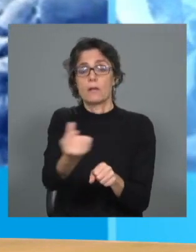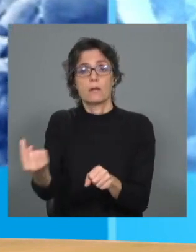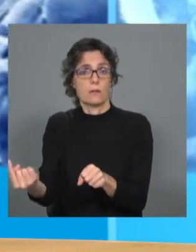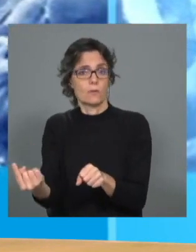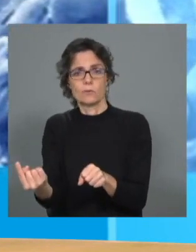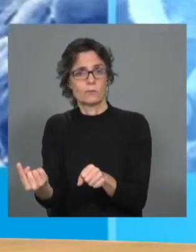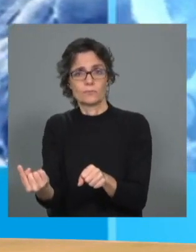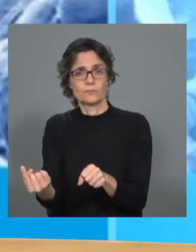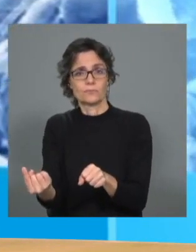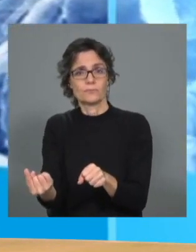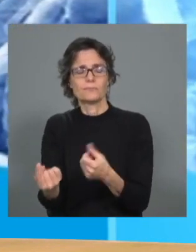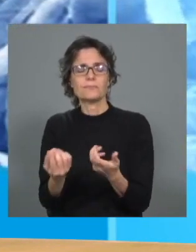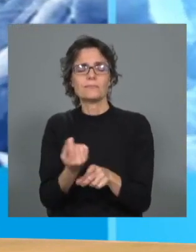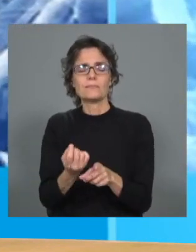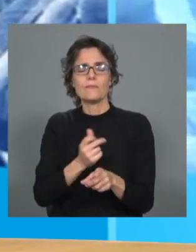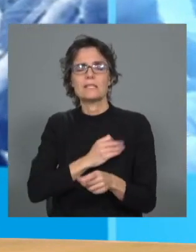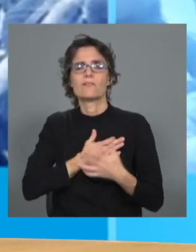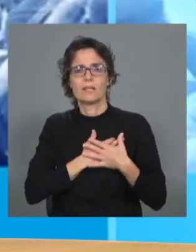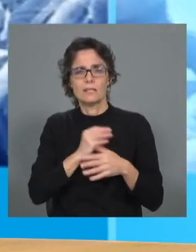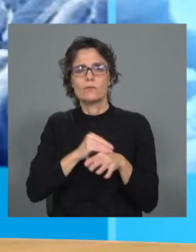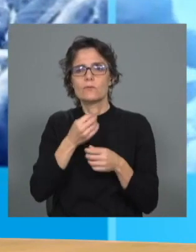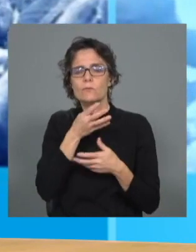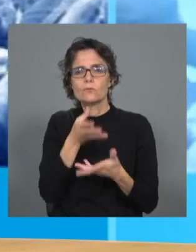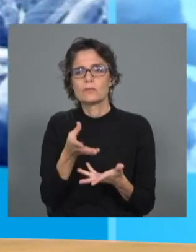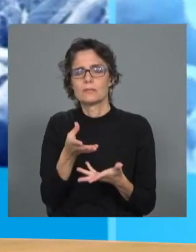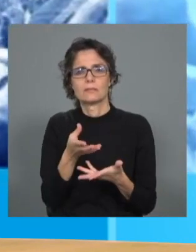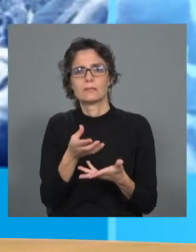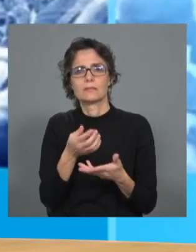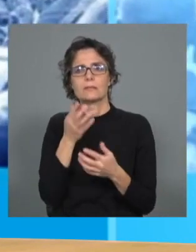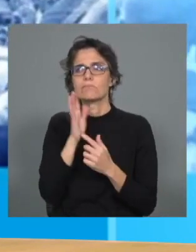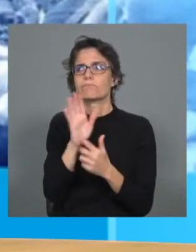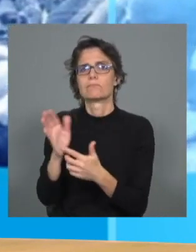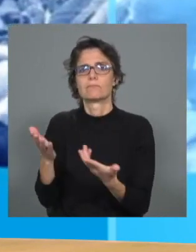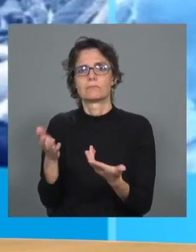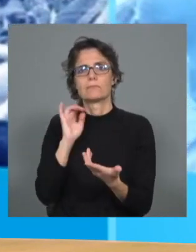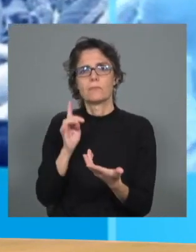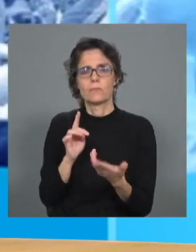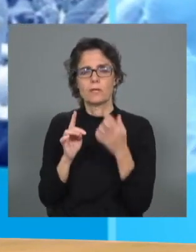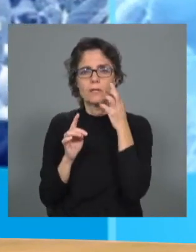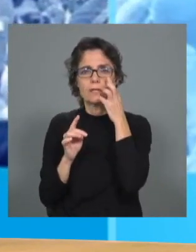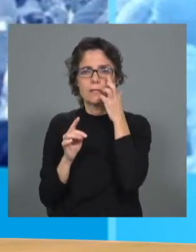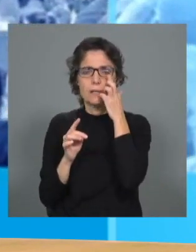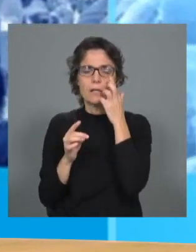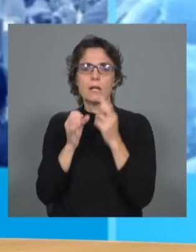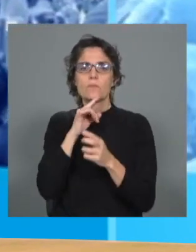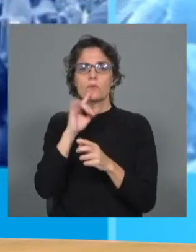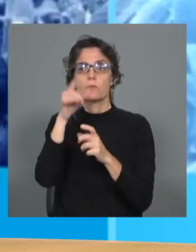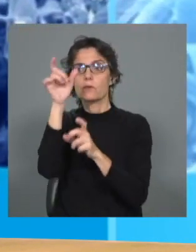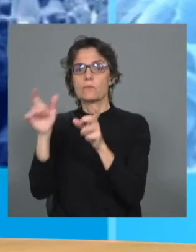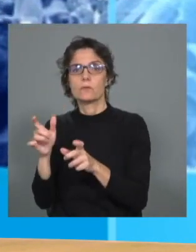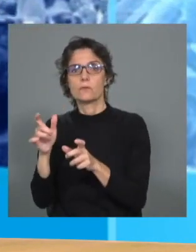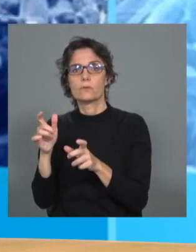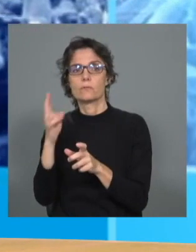e levam este testemunho de fé que obviamente questiona muita gente e que faz com que provavelmente muita gente se queira aproximar, apesar das limitações